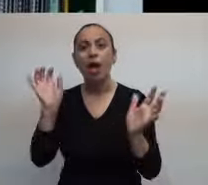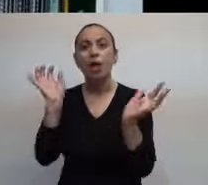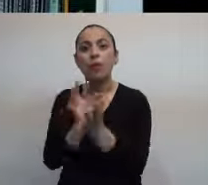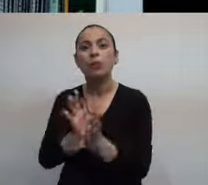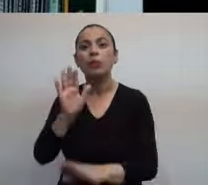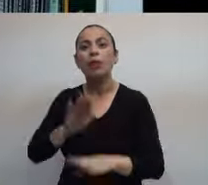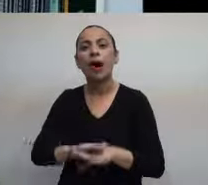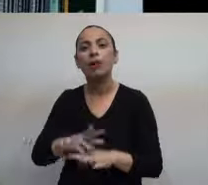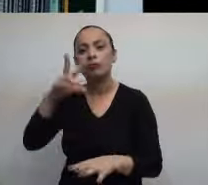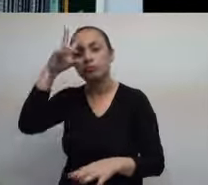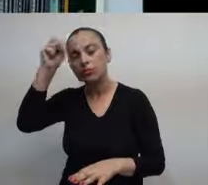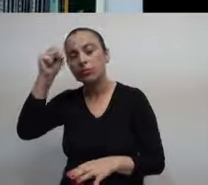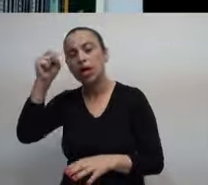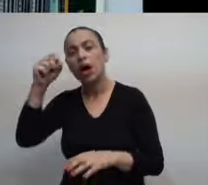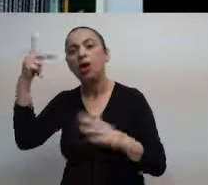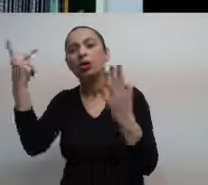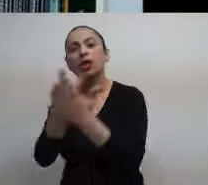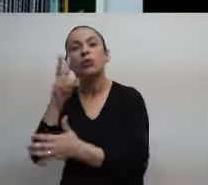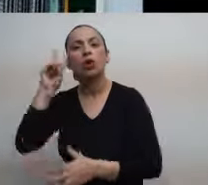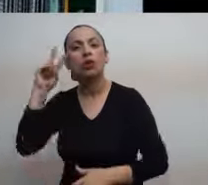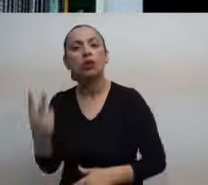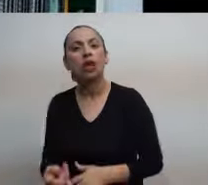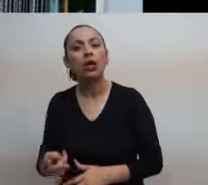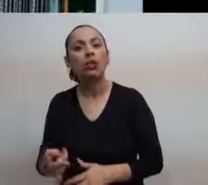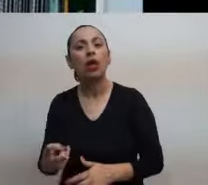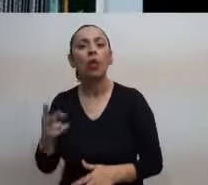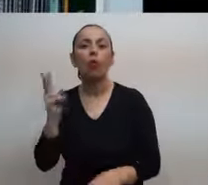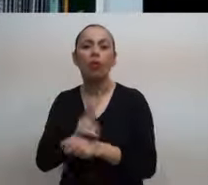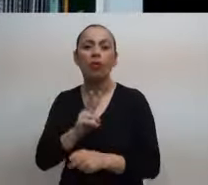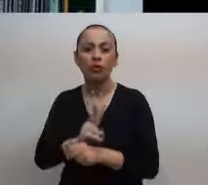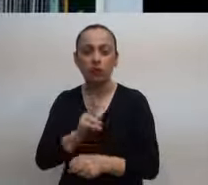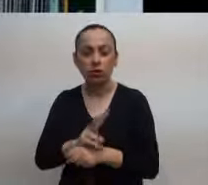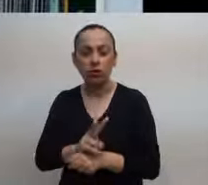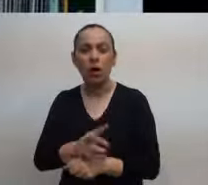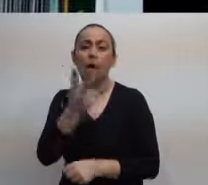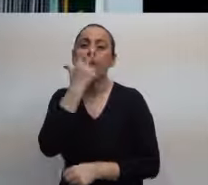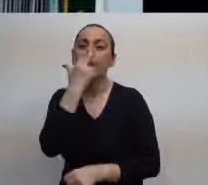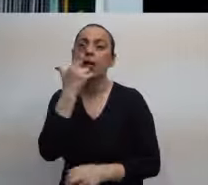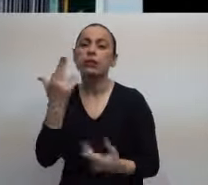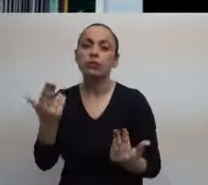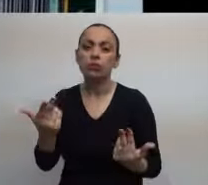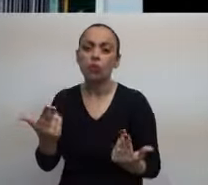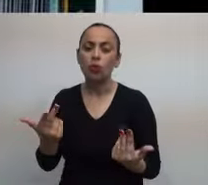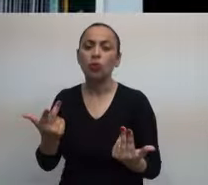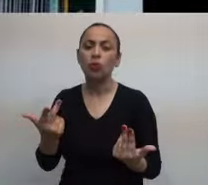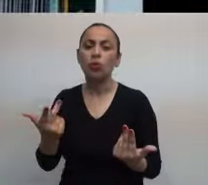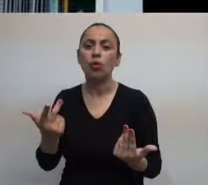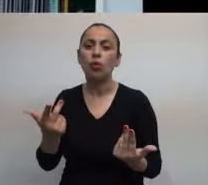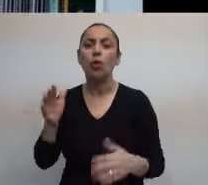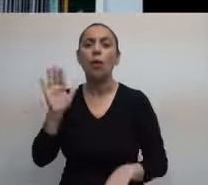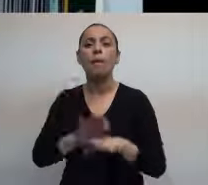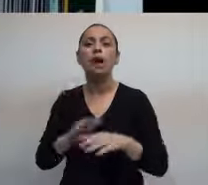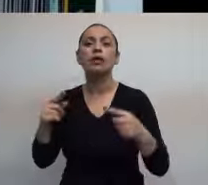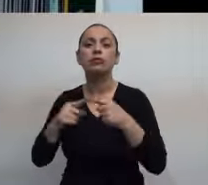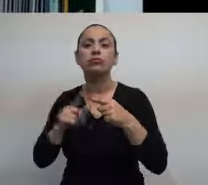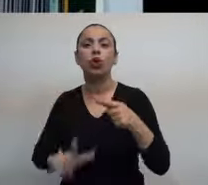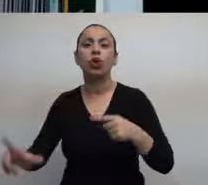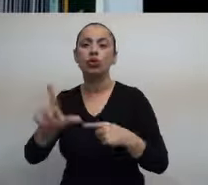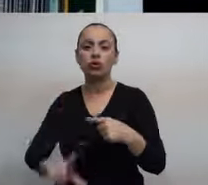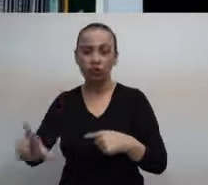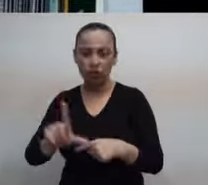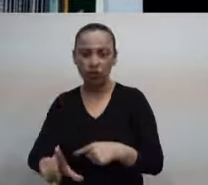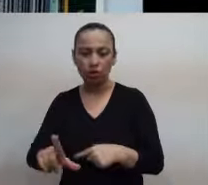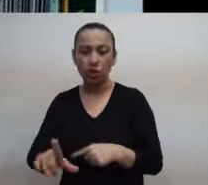pontos mais consistentes, levando a uma consideração provisória que parece então ser mais